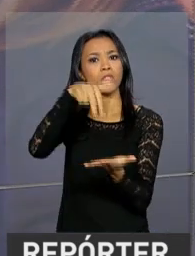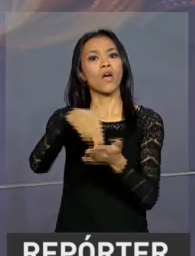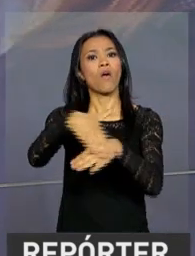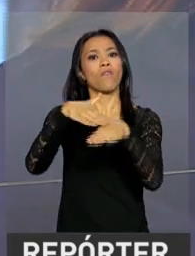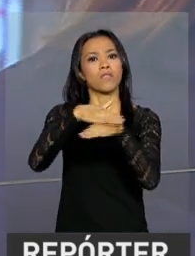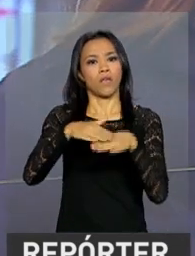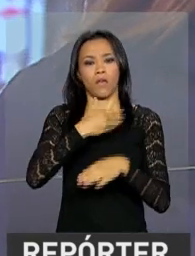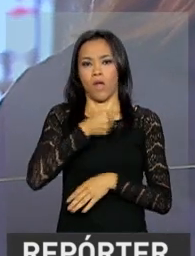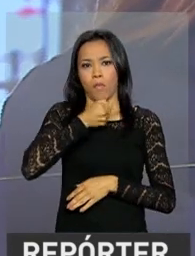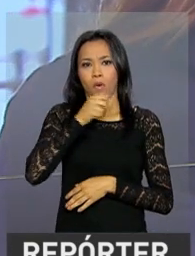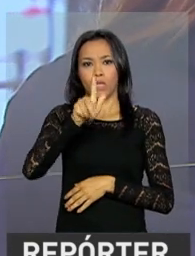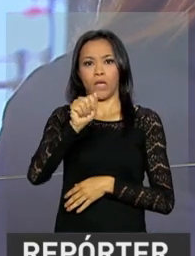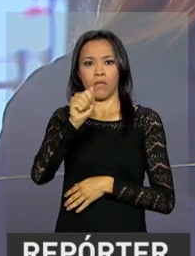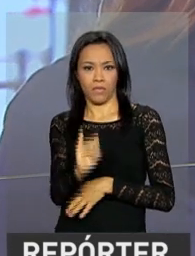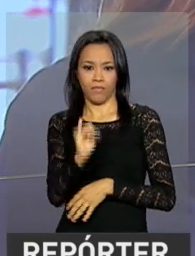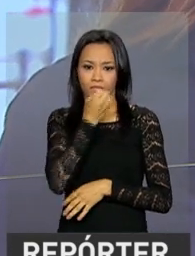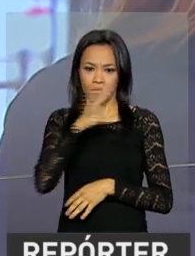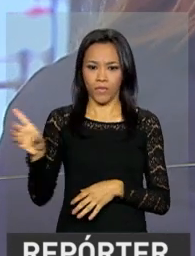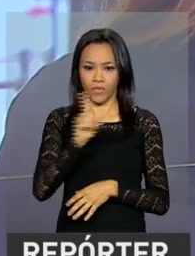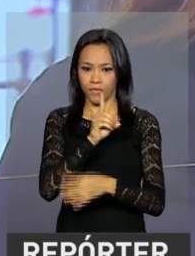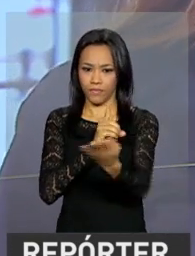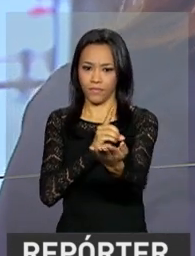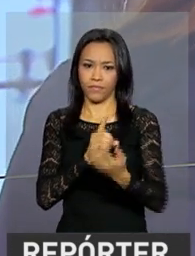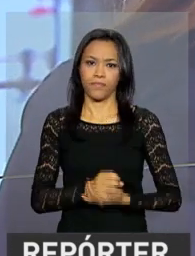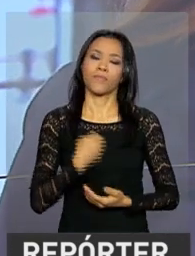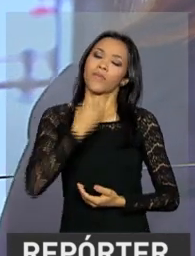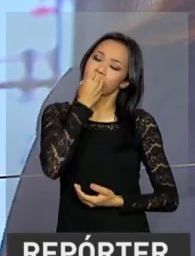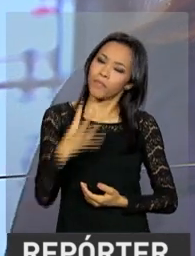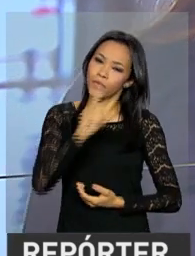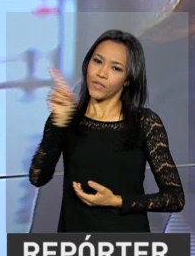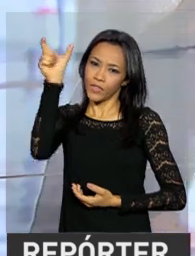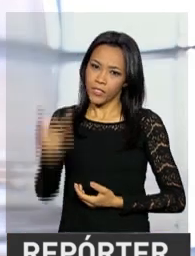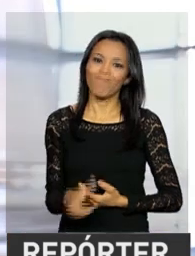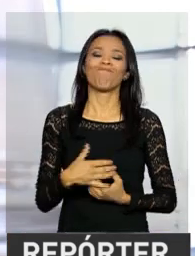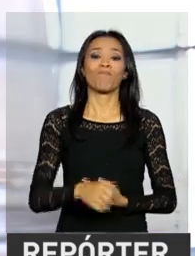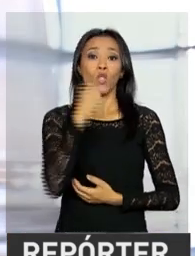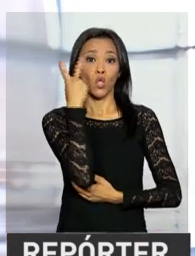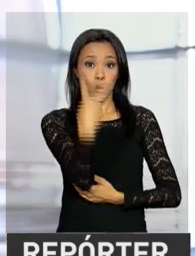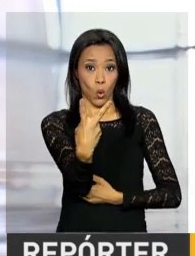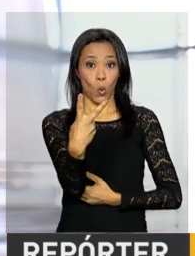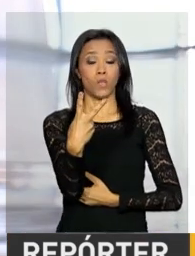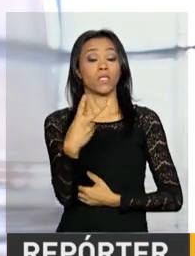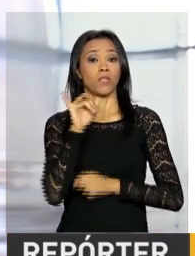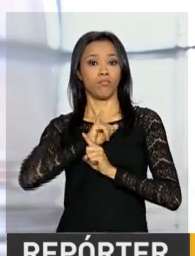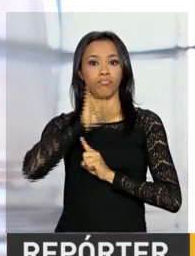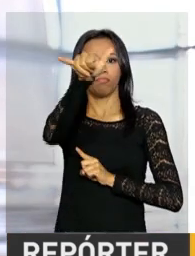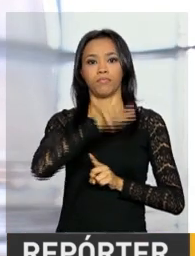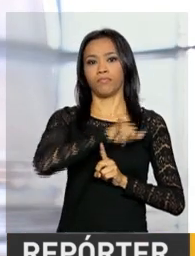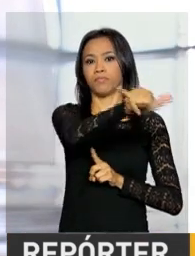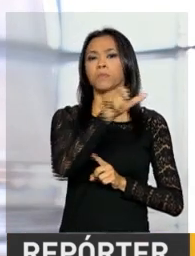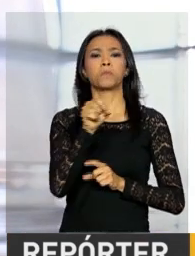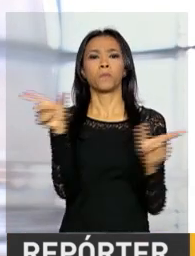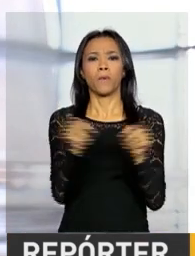informações pra gente oi Gabi bom dia bom dia Leandro olha duas aeronaves brasileiras da Força